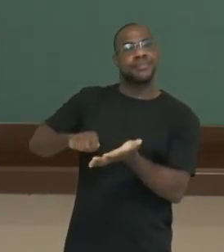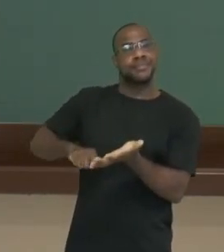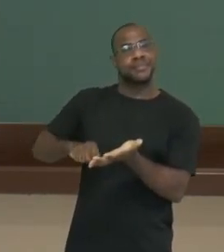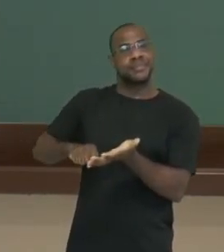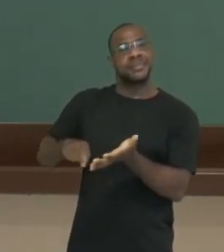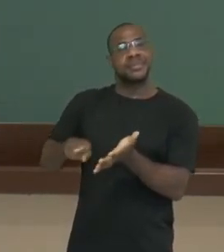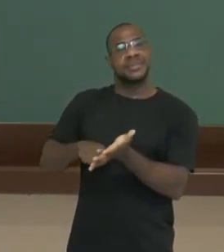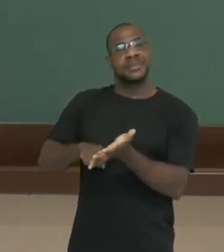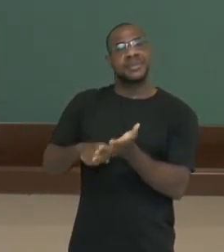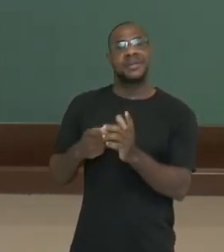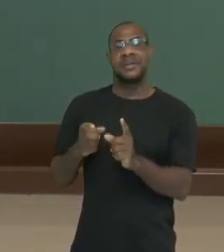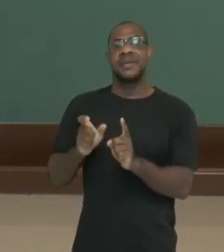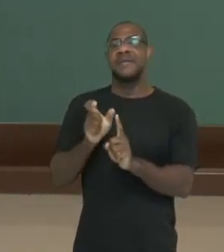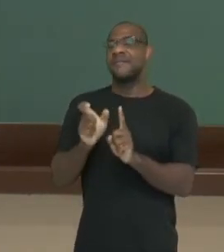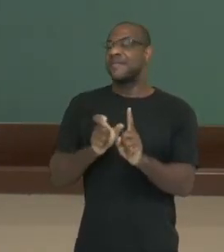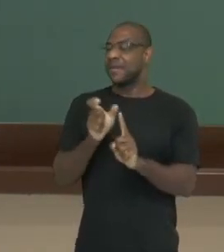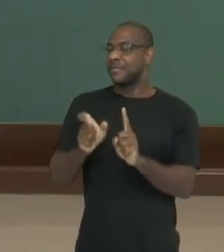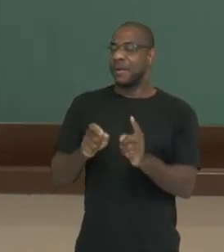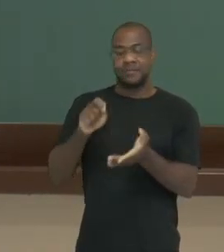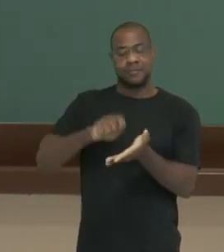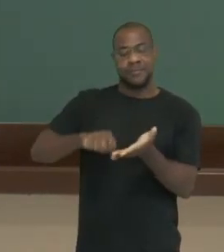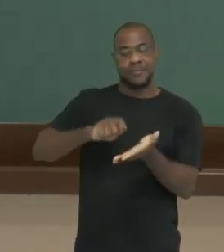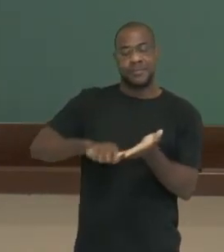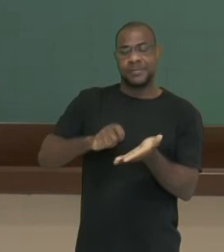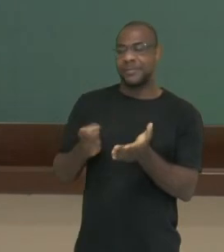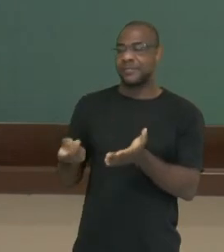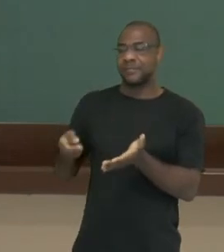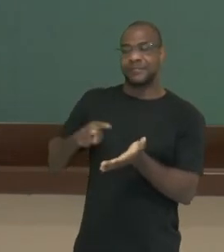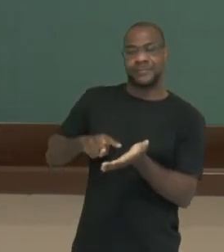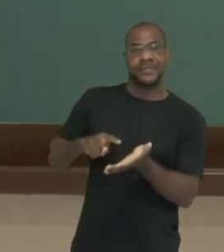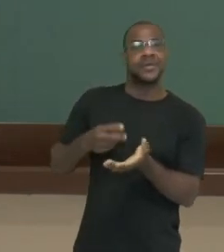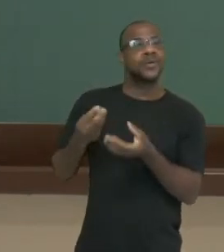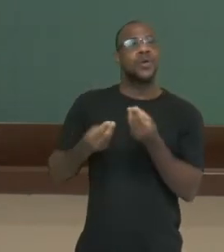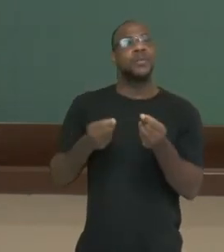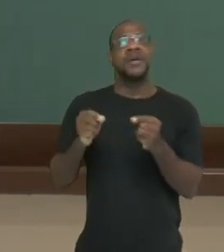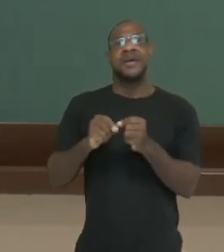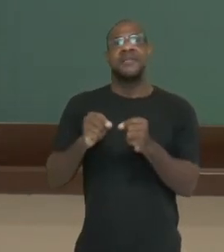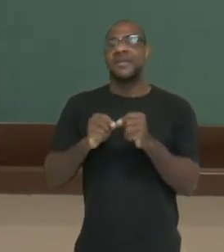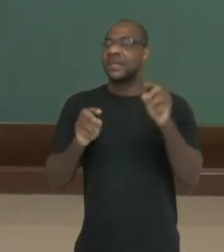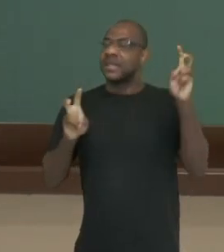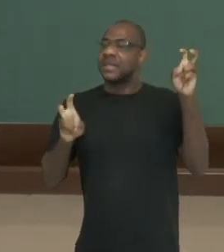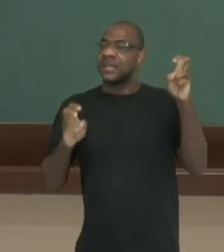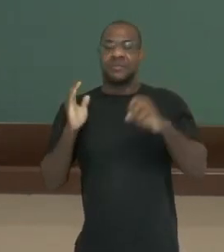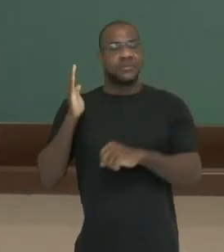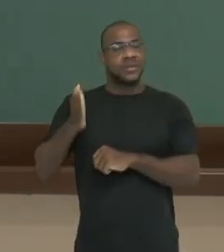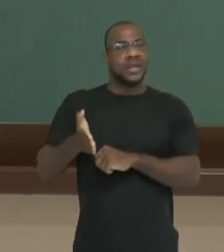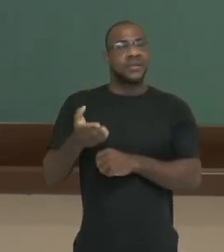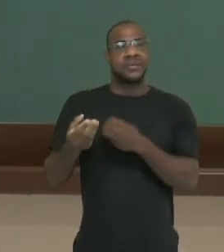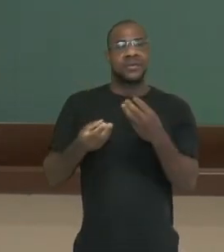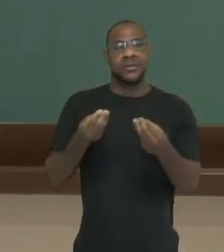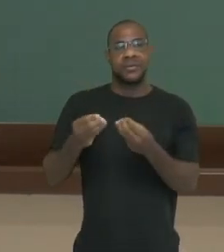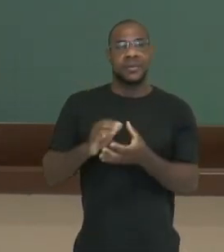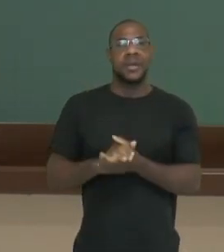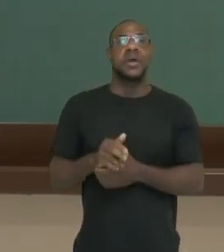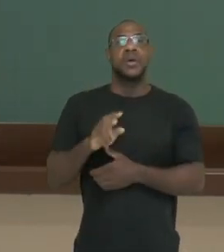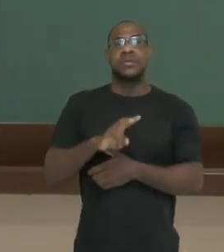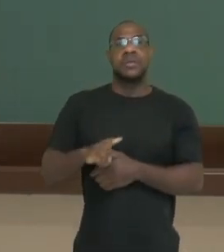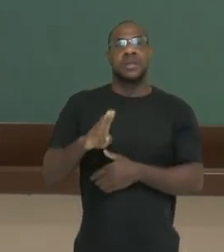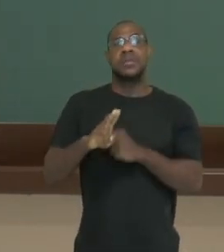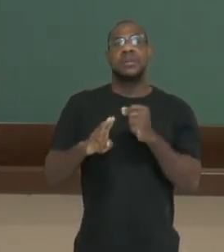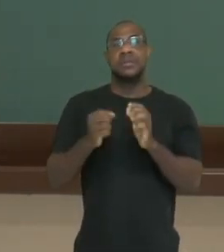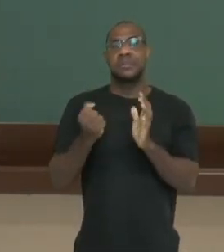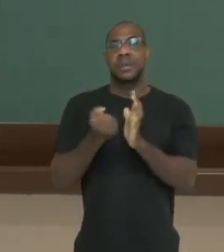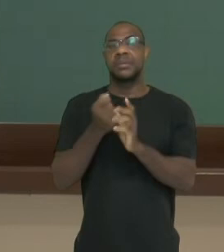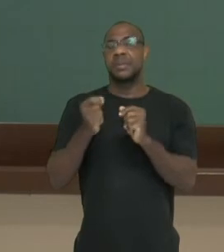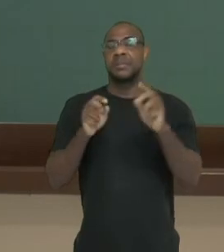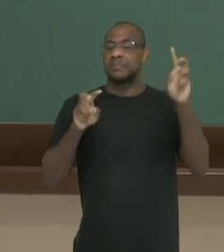verbal dele para o plano da escrita, e como é feita essa citação do discurso direto dele, a gente utiliza a marcação